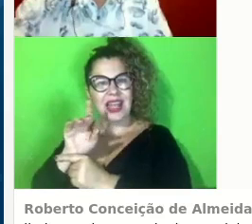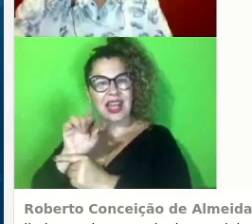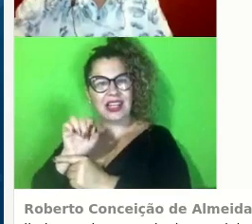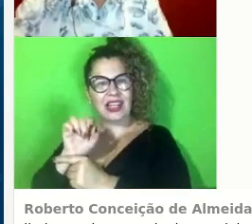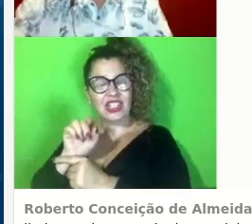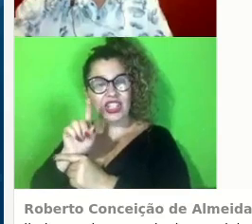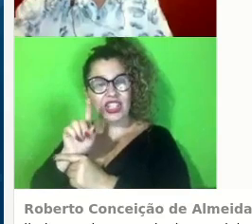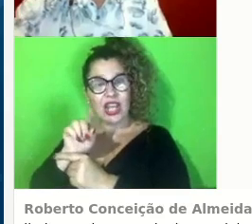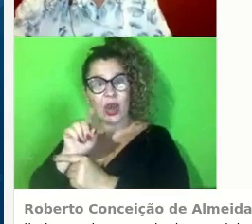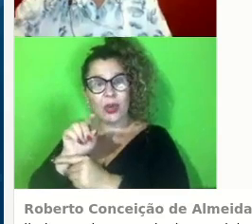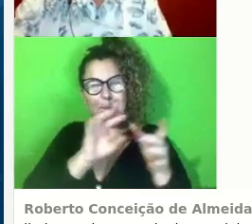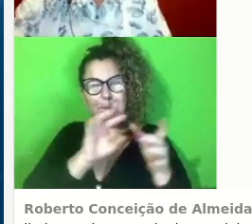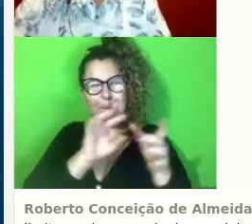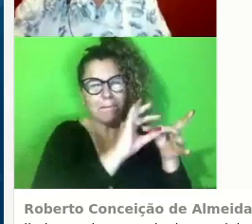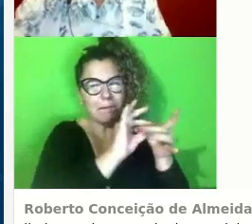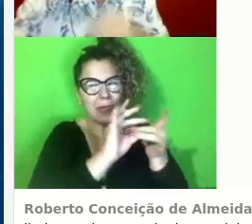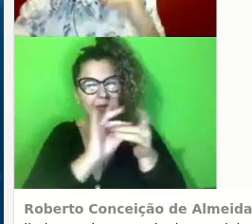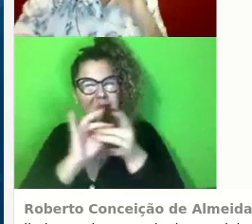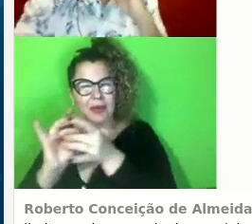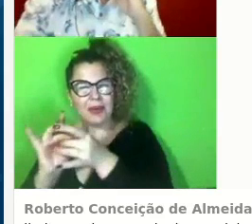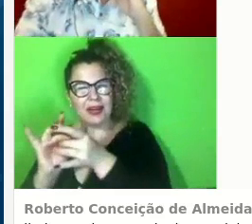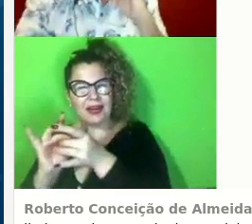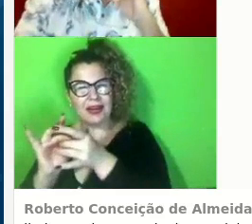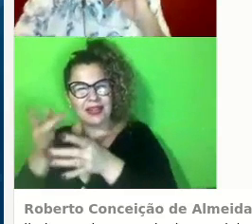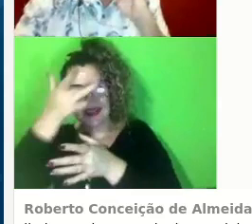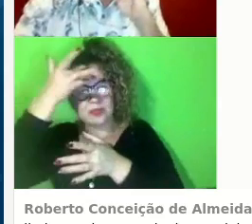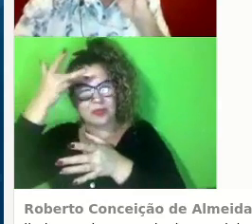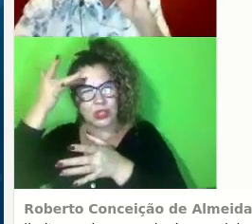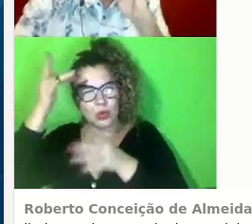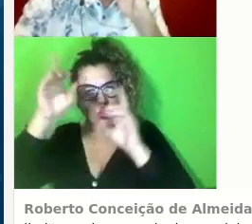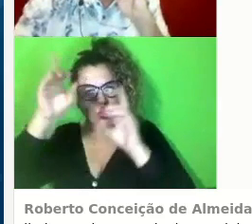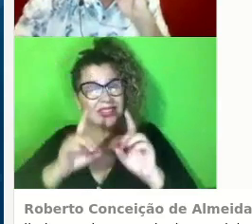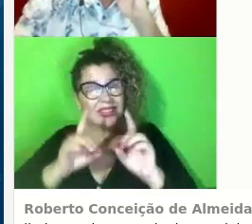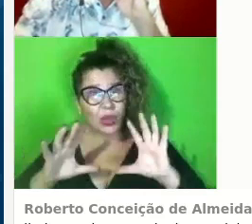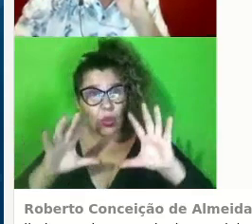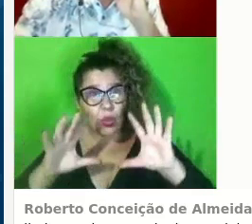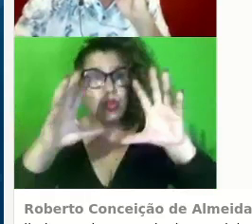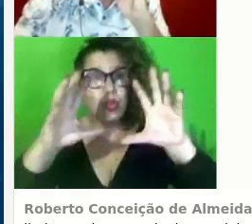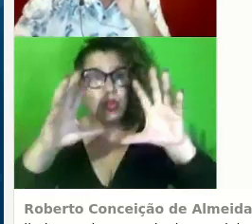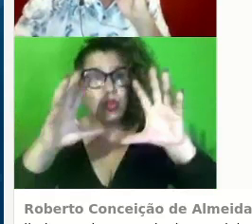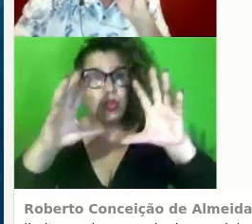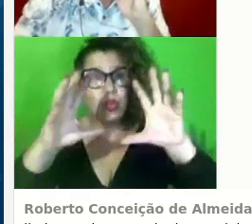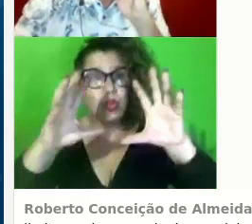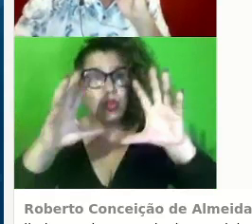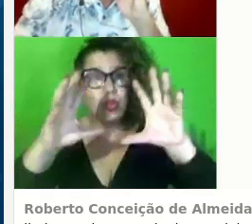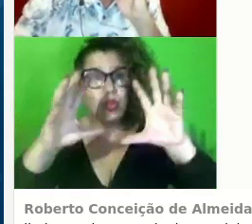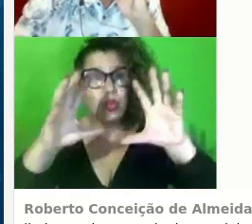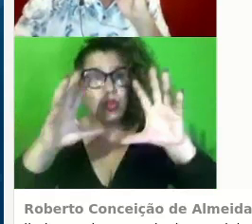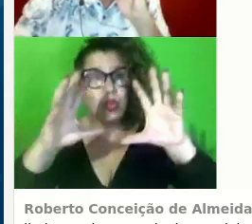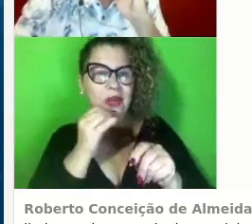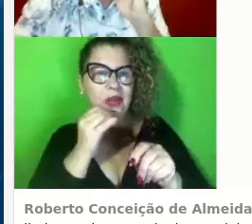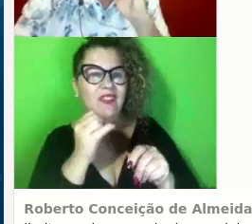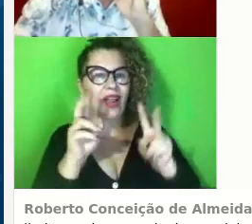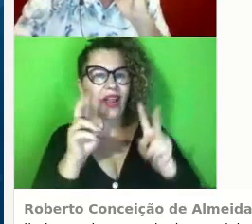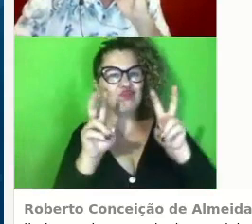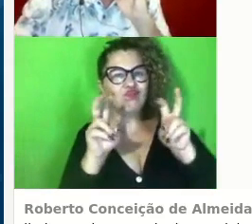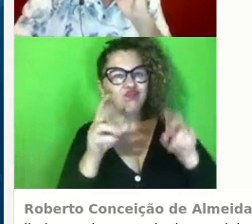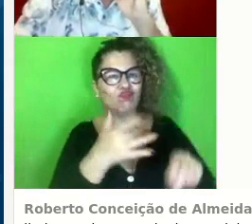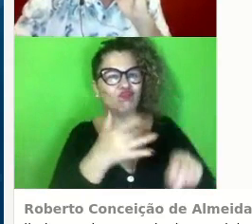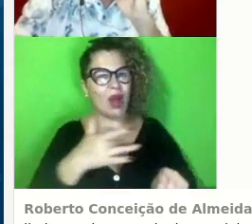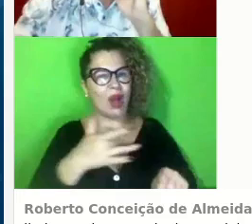da pessoa com deficiência em todos os assuntos, né? Eu vou falar de saúde, eu preciso falar de inclusão. Eu vou falar de educação, tem que se